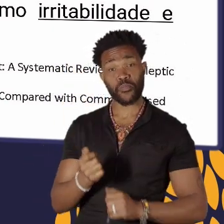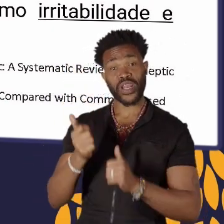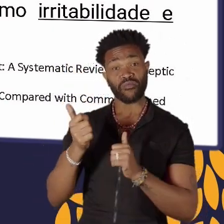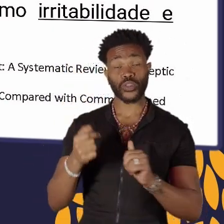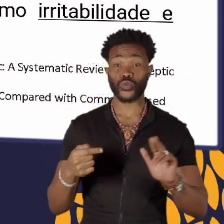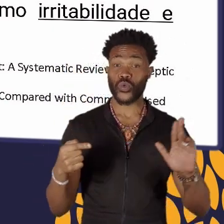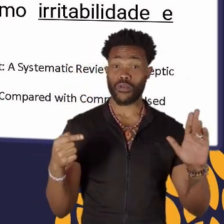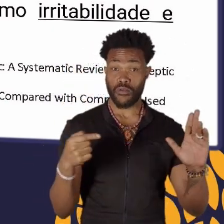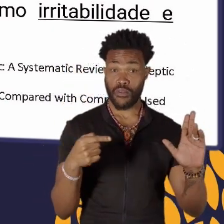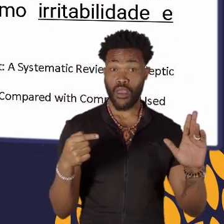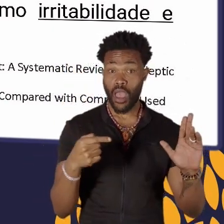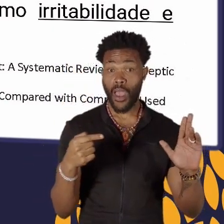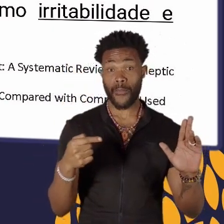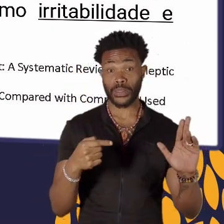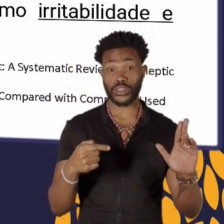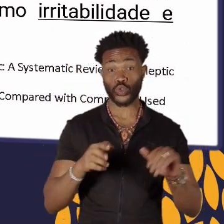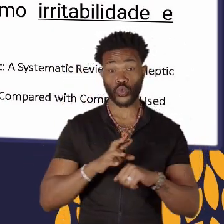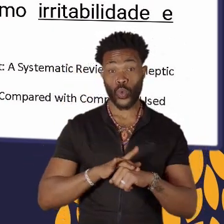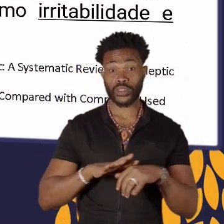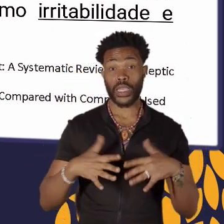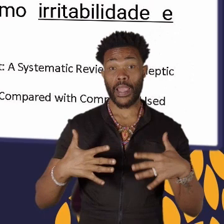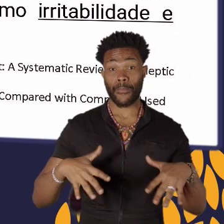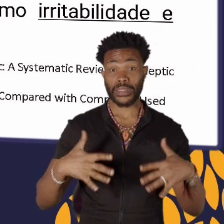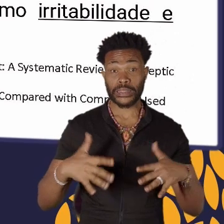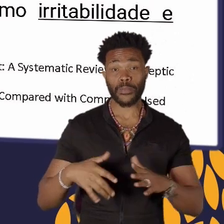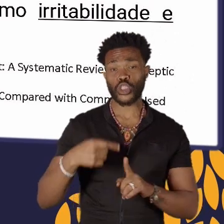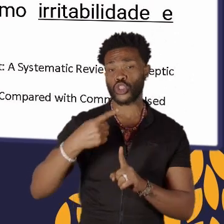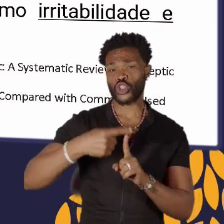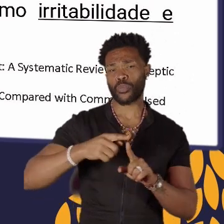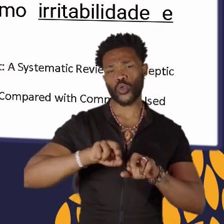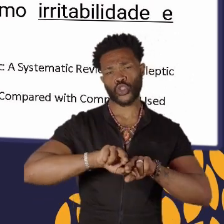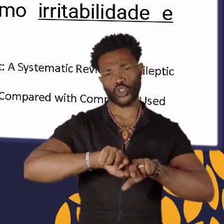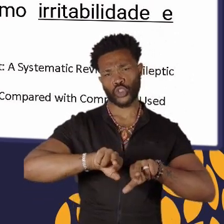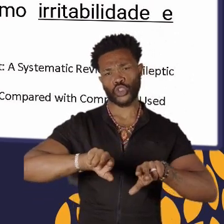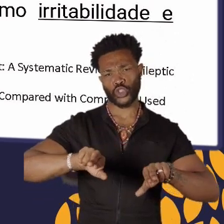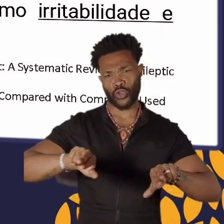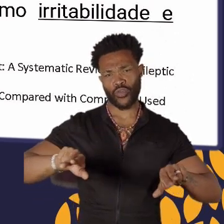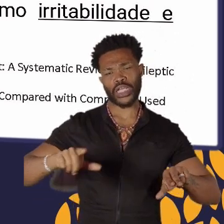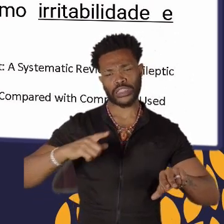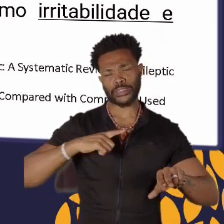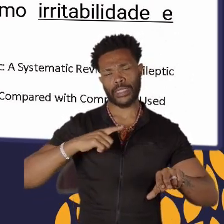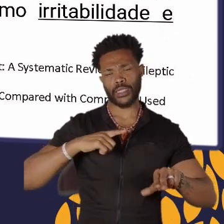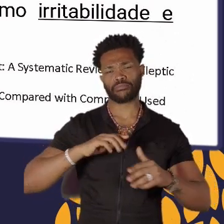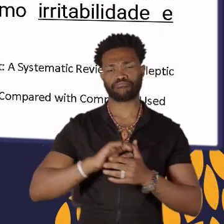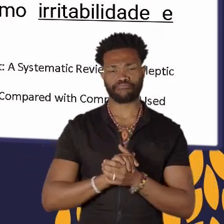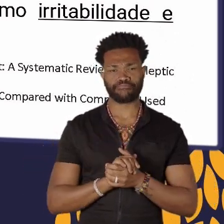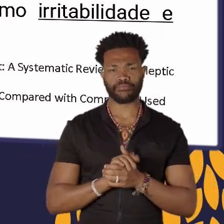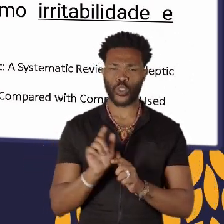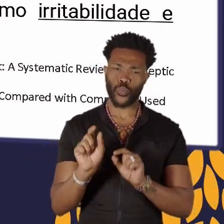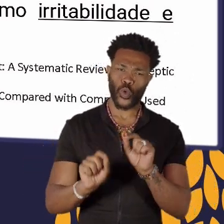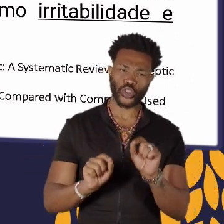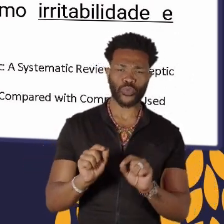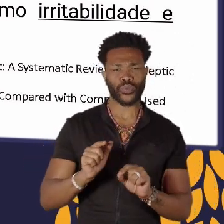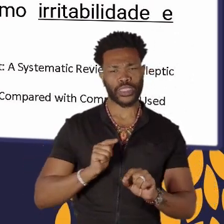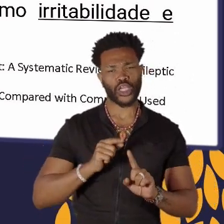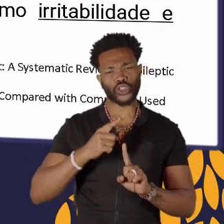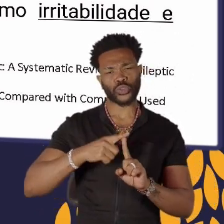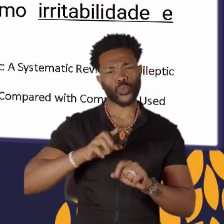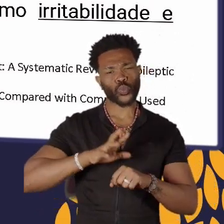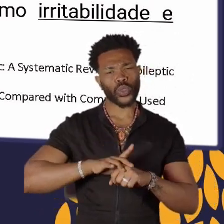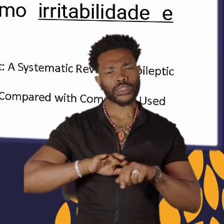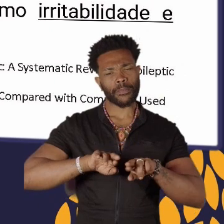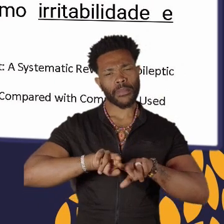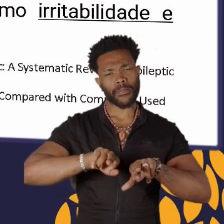cannabis para as epilepsias de diferentes etiologias, ou seja, de diferentes motivações ocasionadas por diferentes